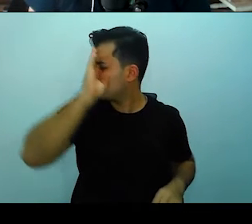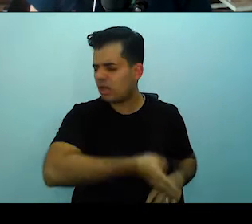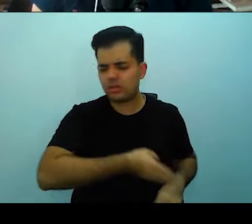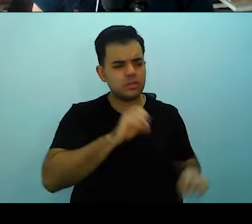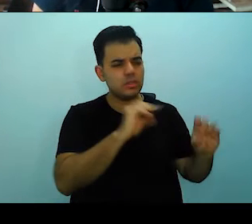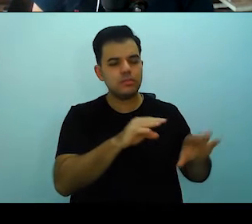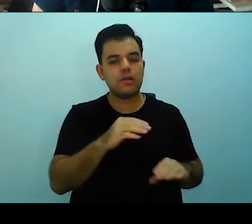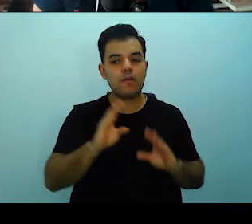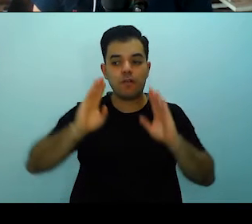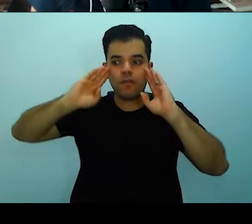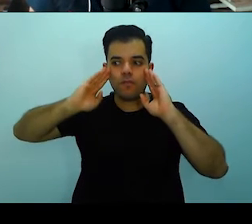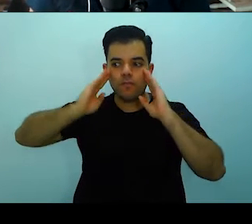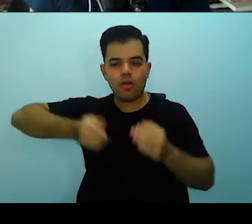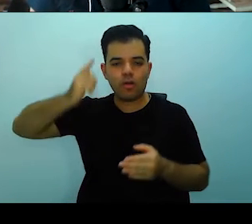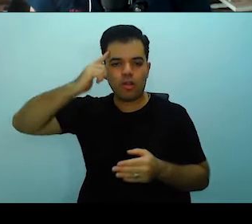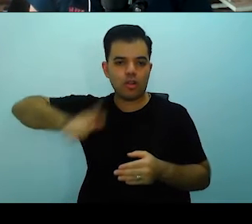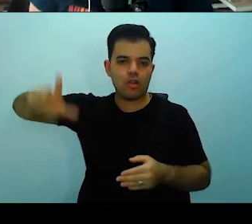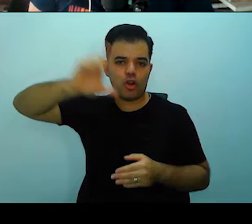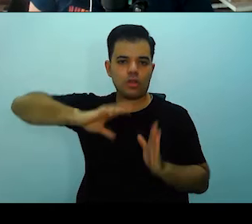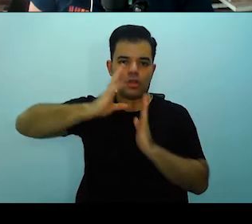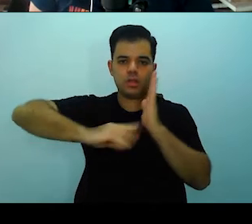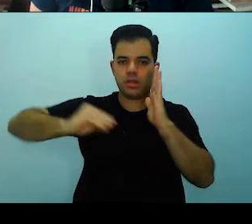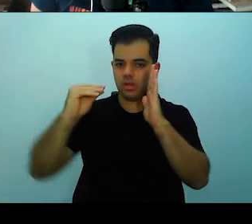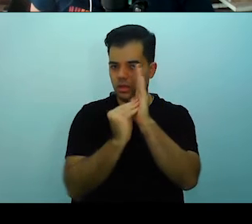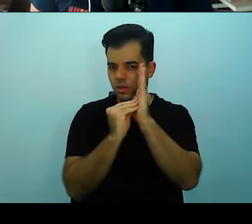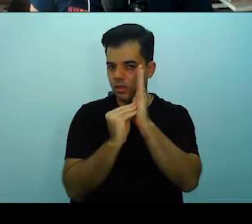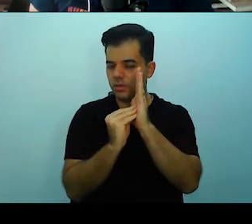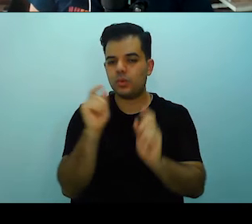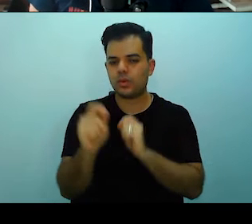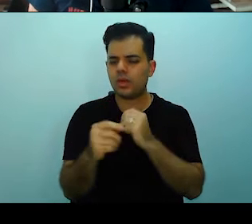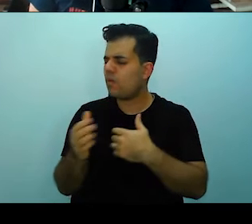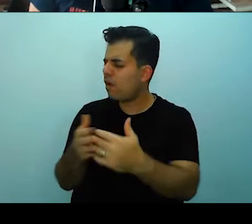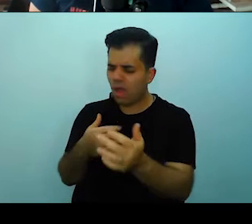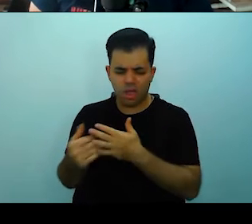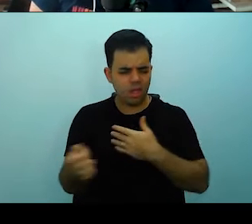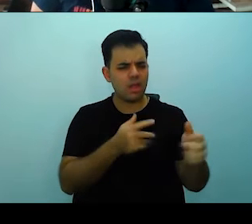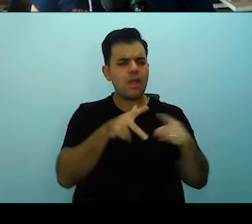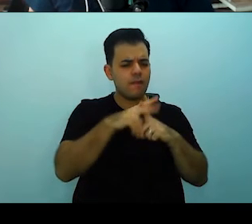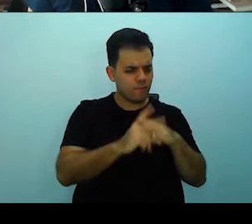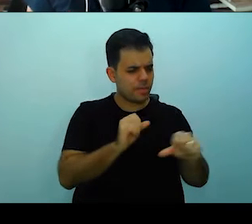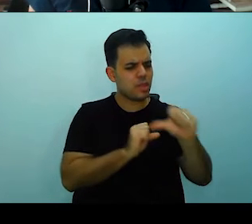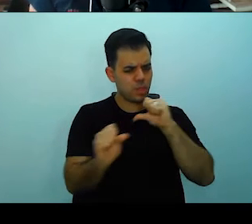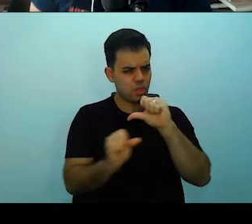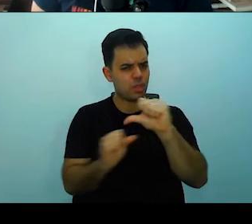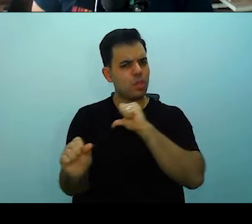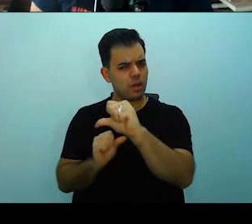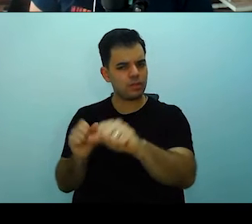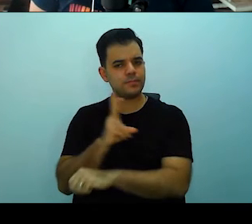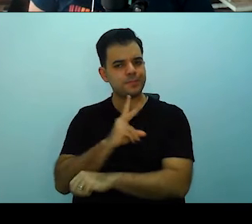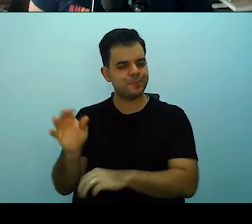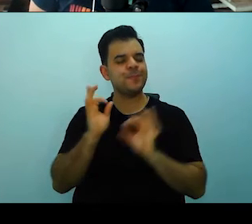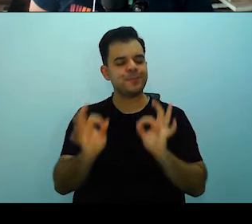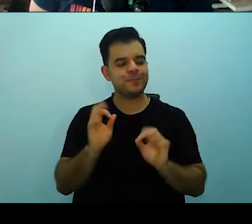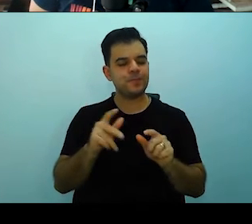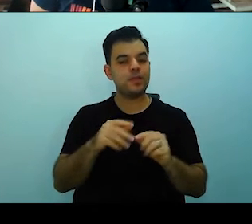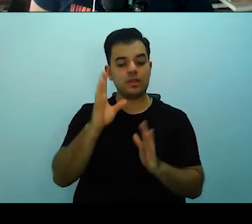na lógica, porque a lógica de programação, independentemente da ferramenta que você vai mudar, e acredite, ela vai mudar,